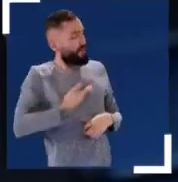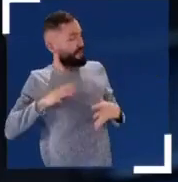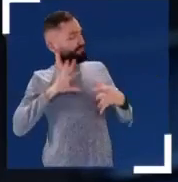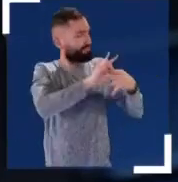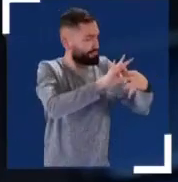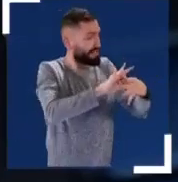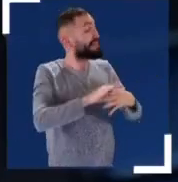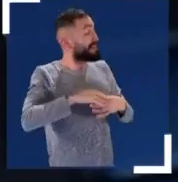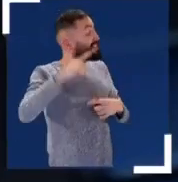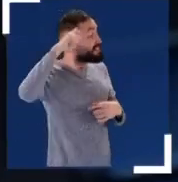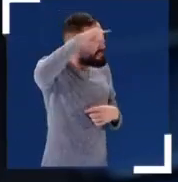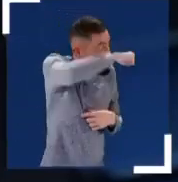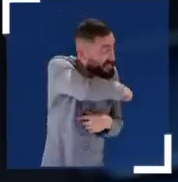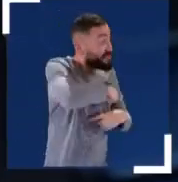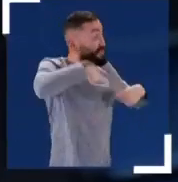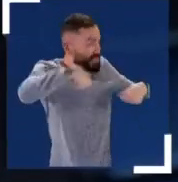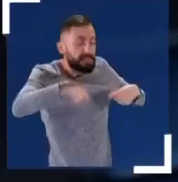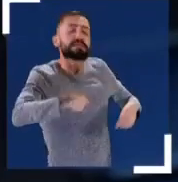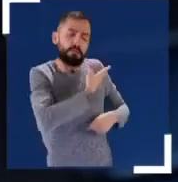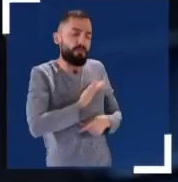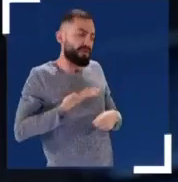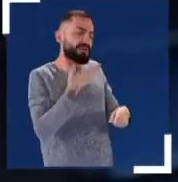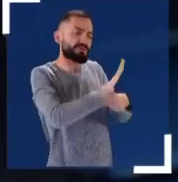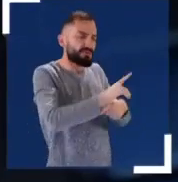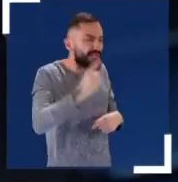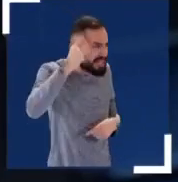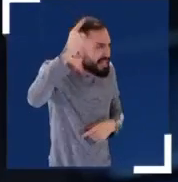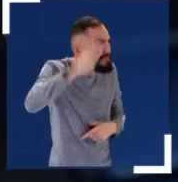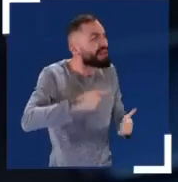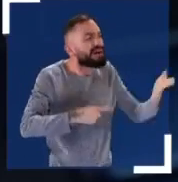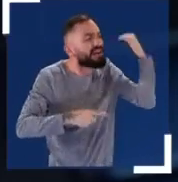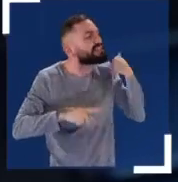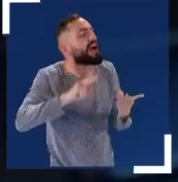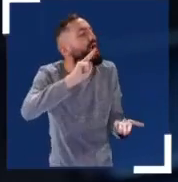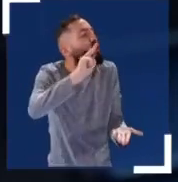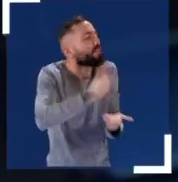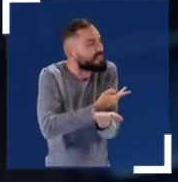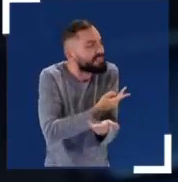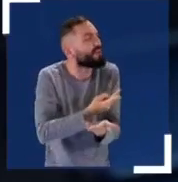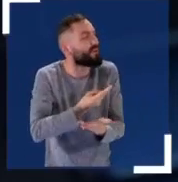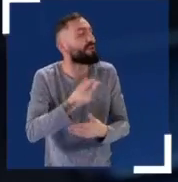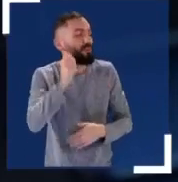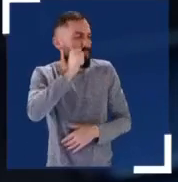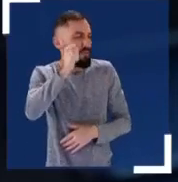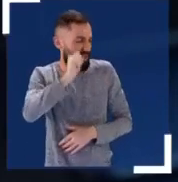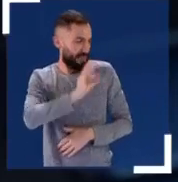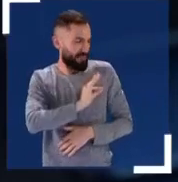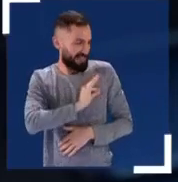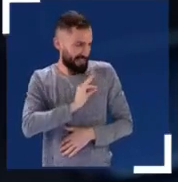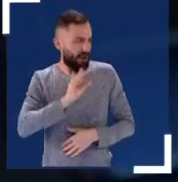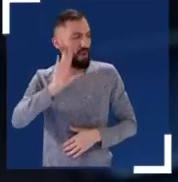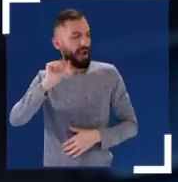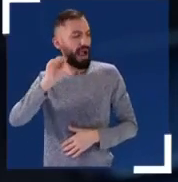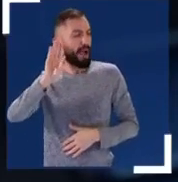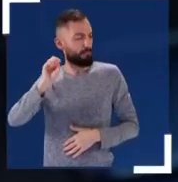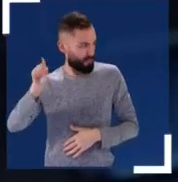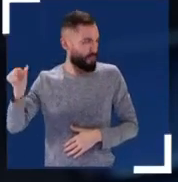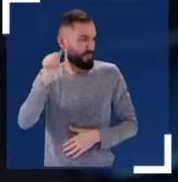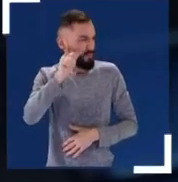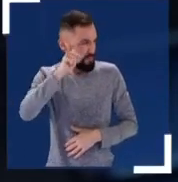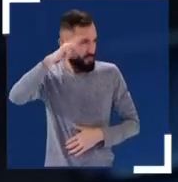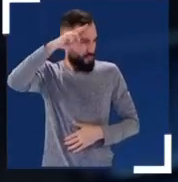difícil, na hora mais dura. Foi assim com aquele episódio que acabou repercutindo da policial, da Cabo, que depois até veio a